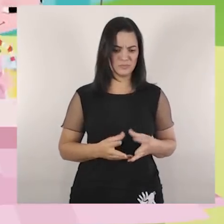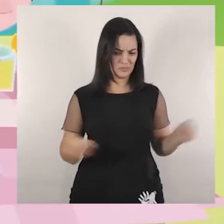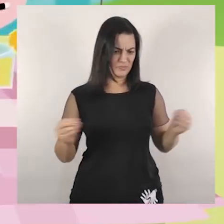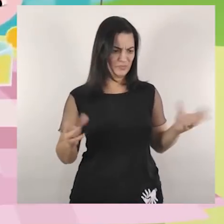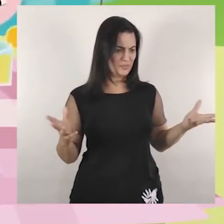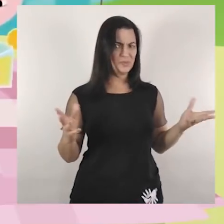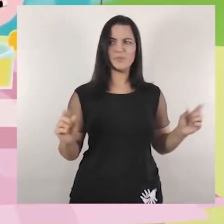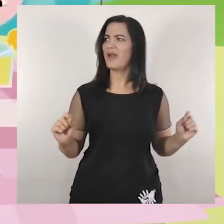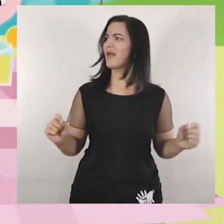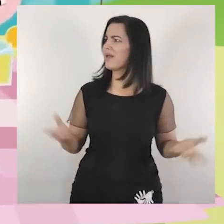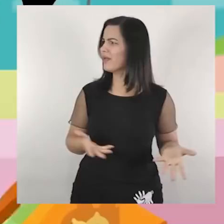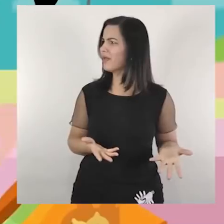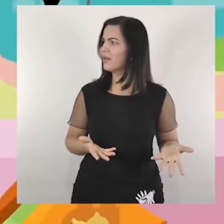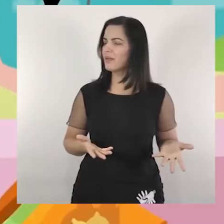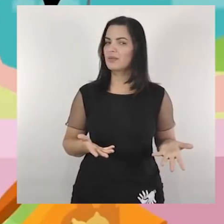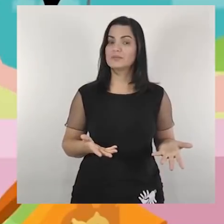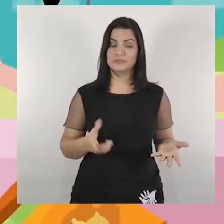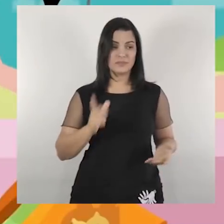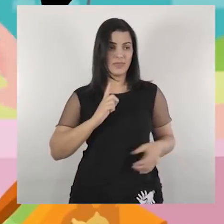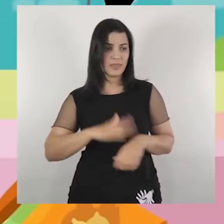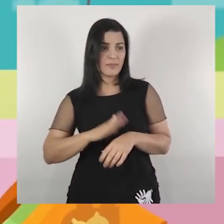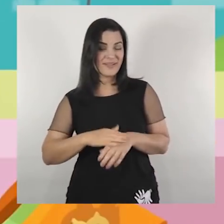Tem mais aqui, Cláudio.